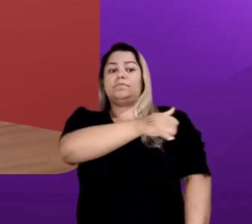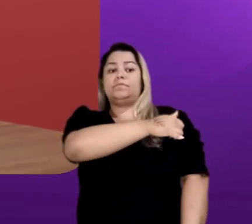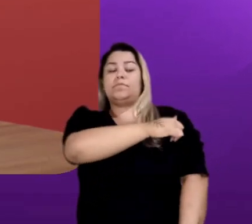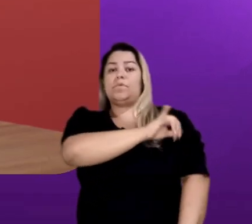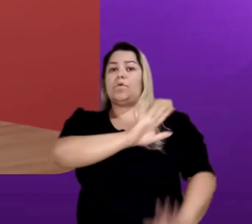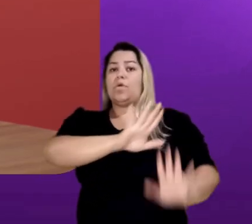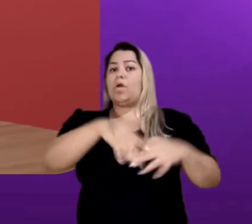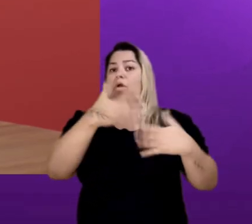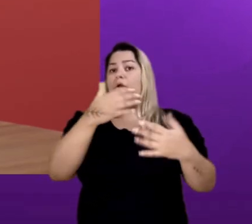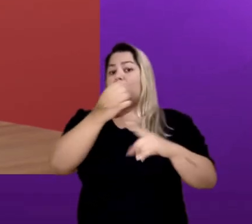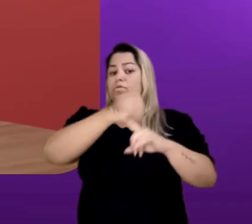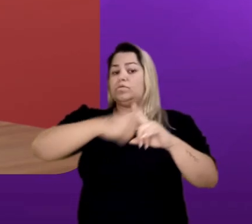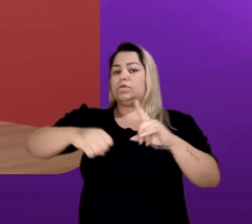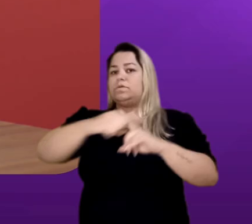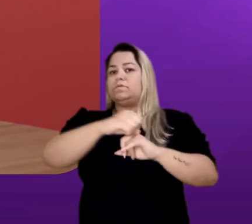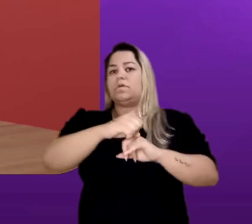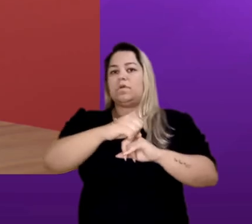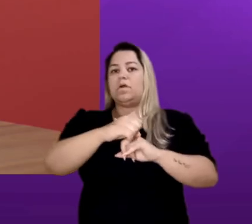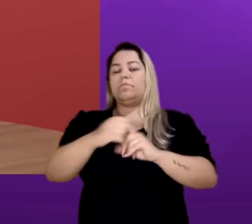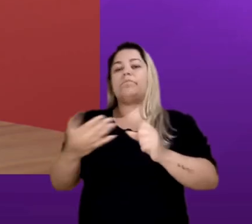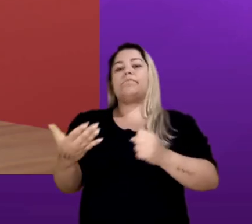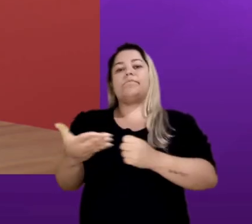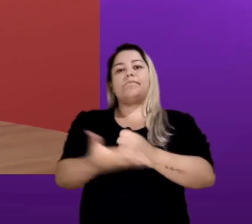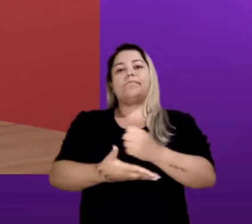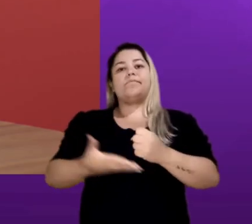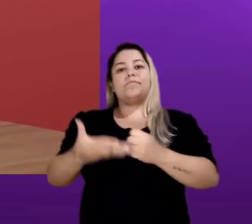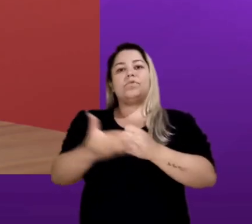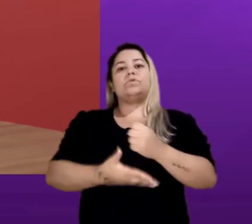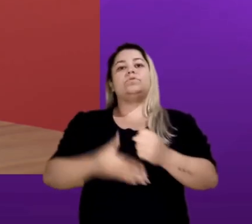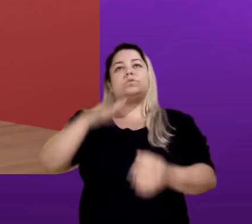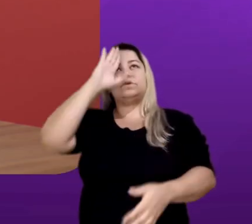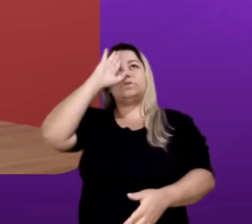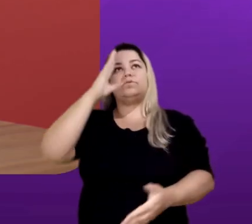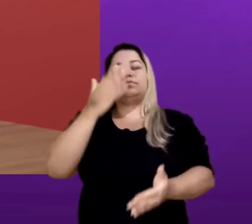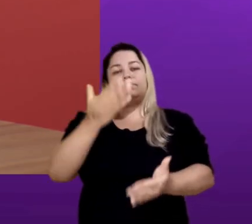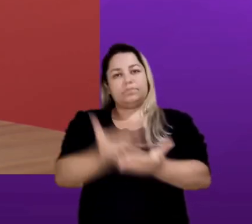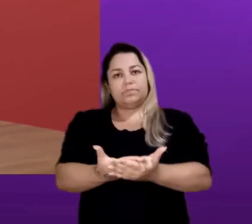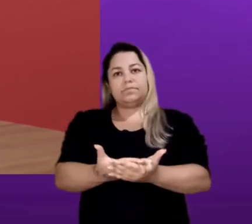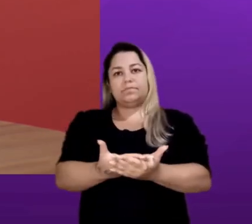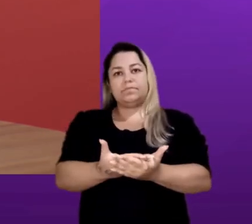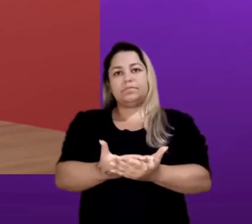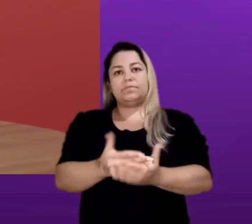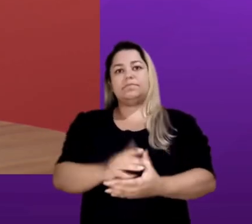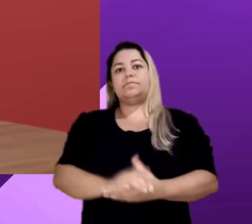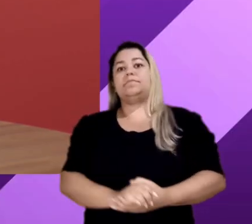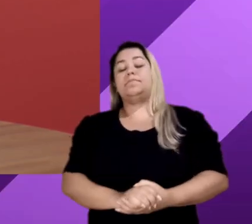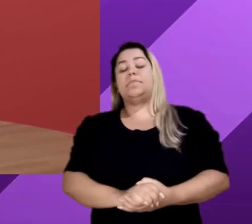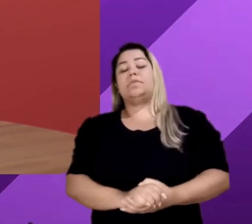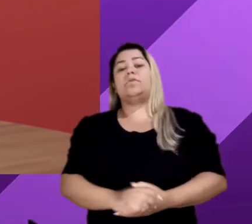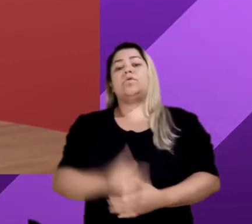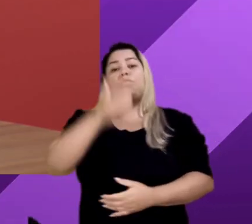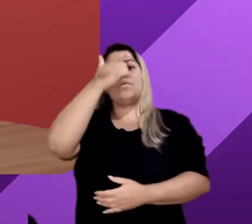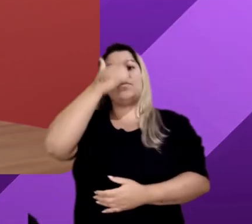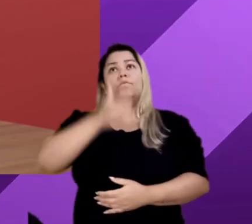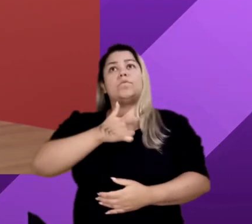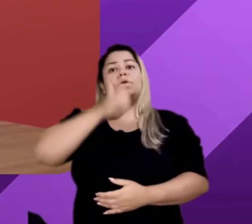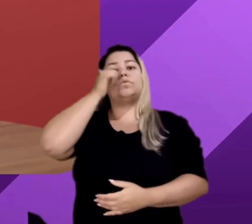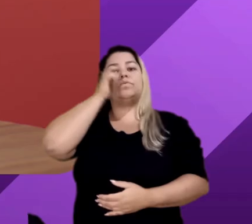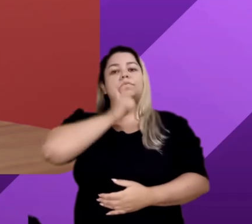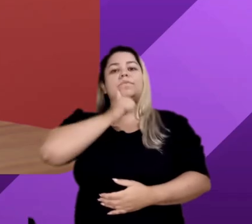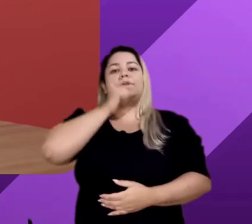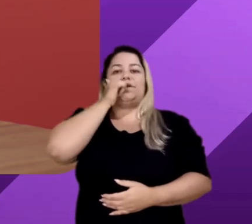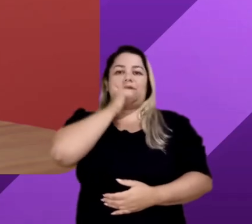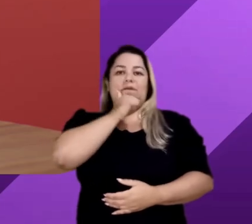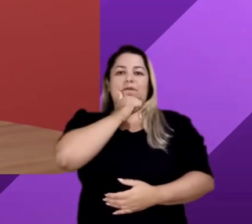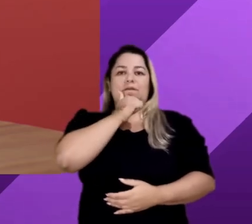com uma base já um pouco de confiança em mim enquanto mulher. Então, acho que eu nunca